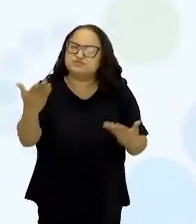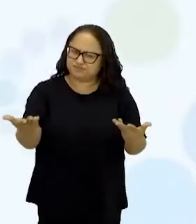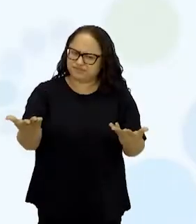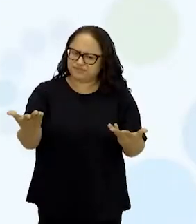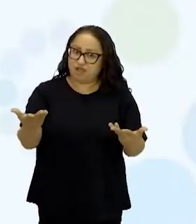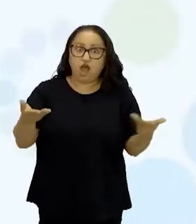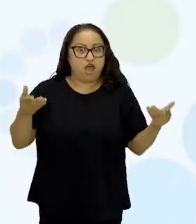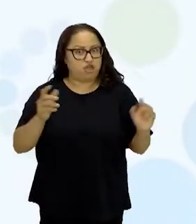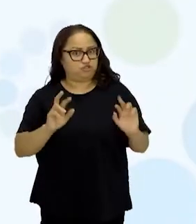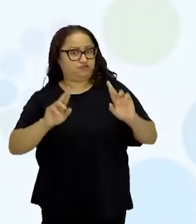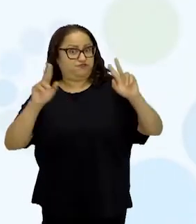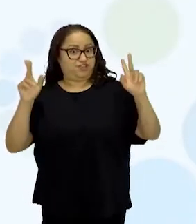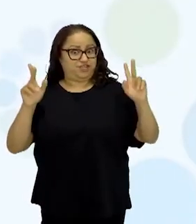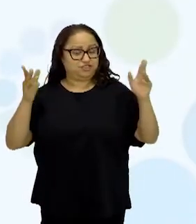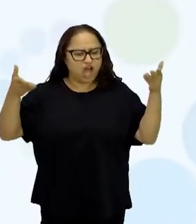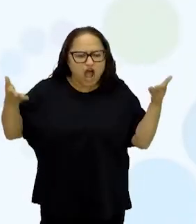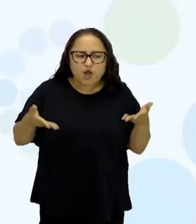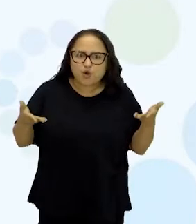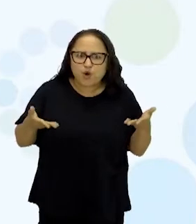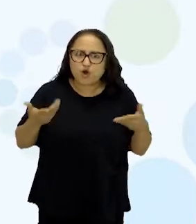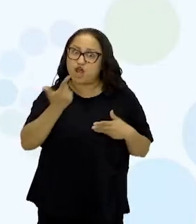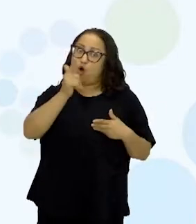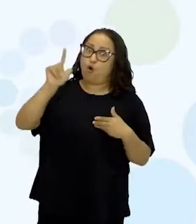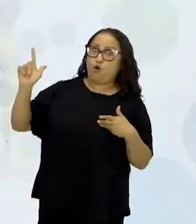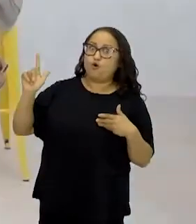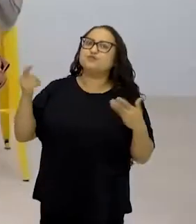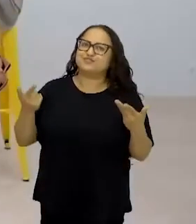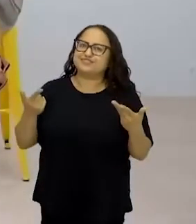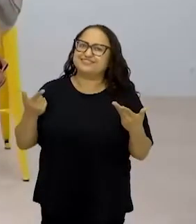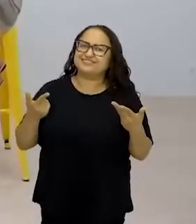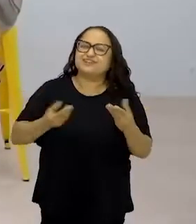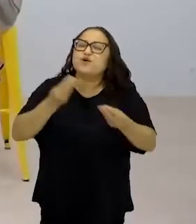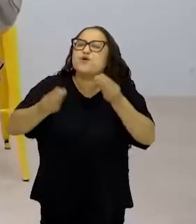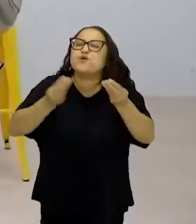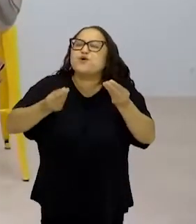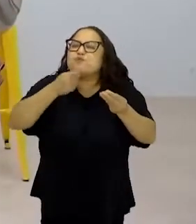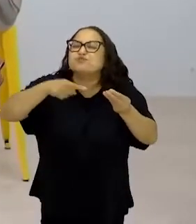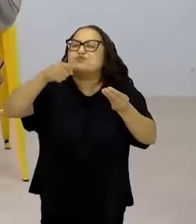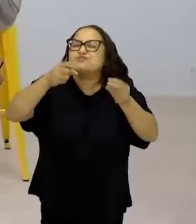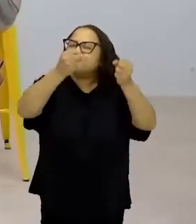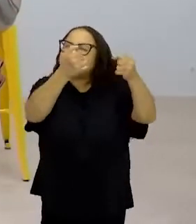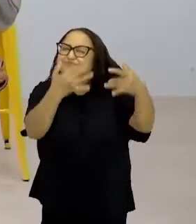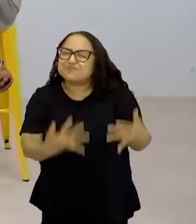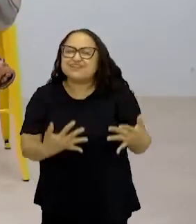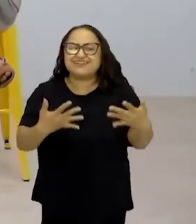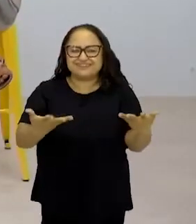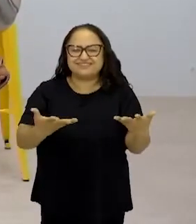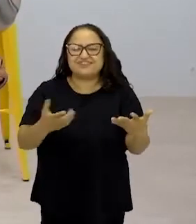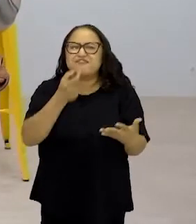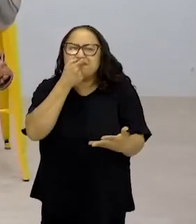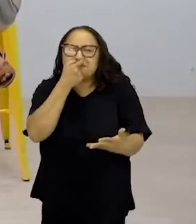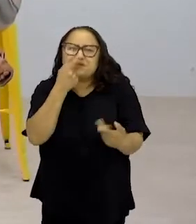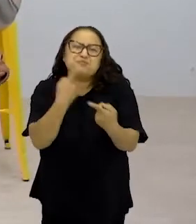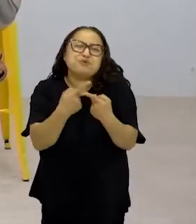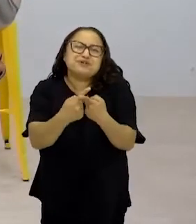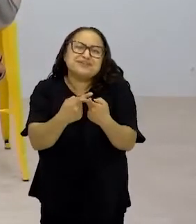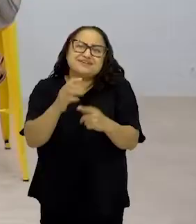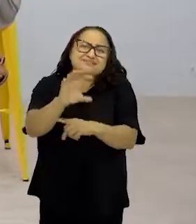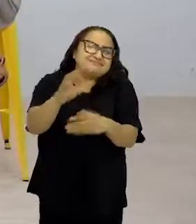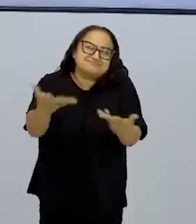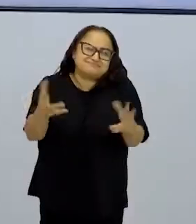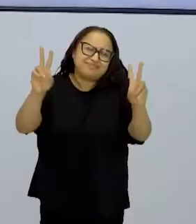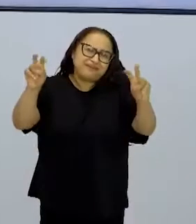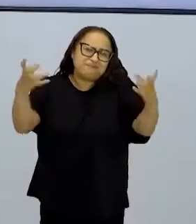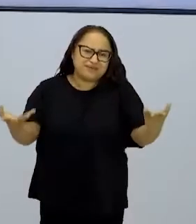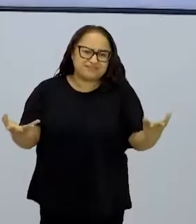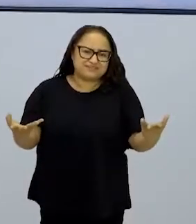uma coisa, agora... Já é outra. Já é outra, não é, Fabi? Como é que nós vamos falar sobre isso, Fabi? Por que nós vamos tocar nesse assunto?